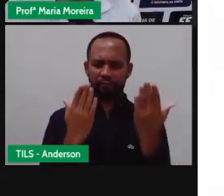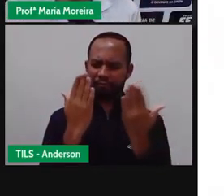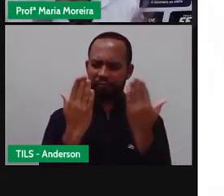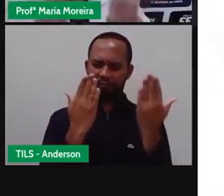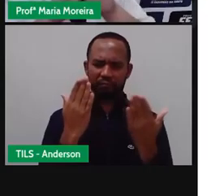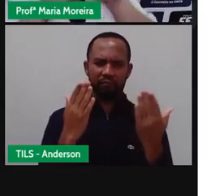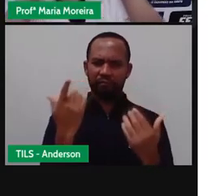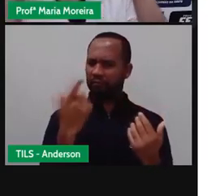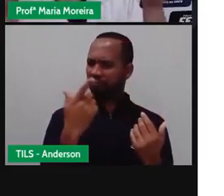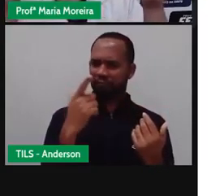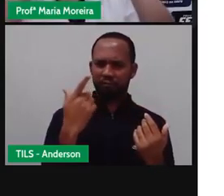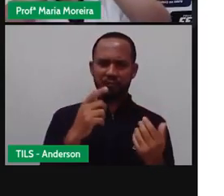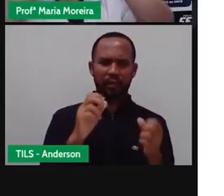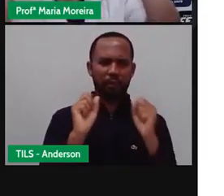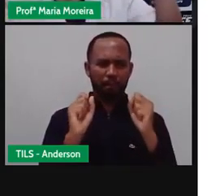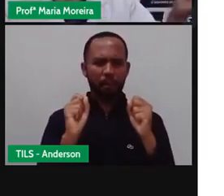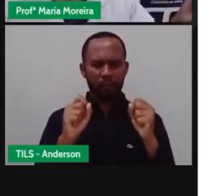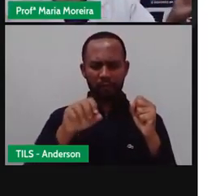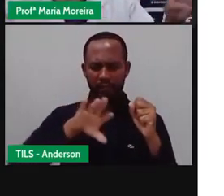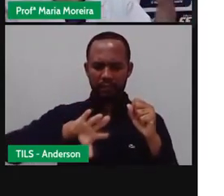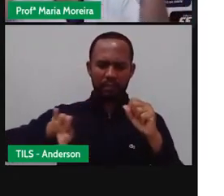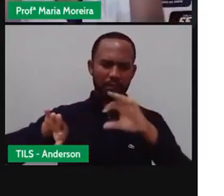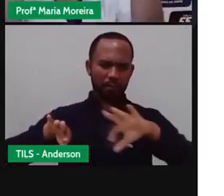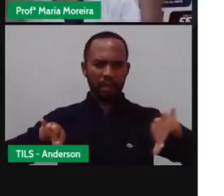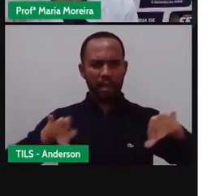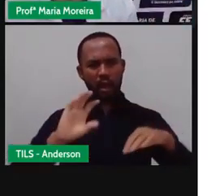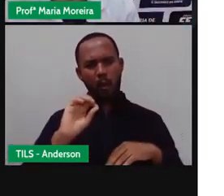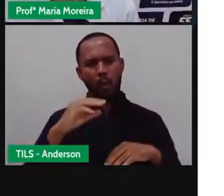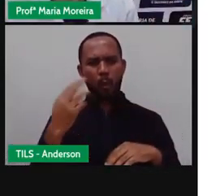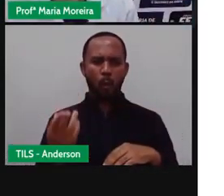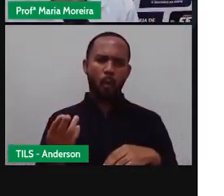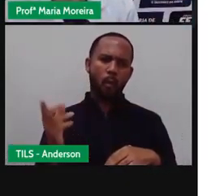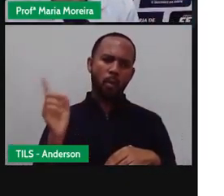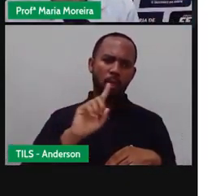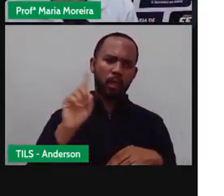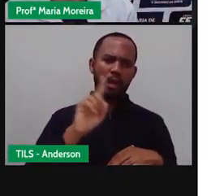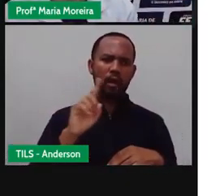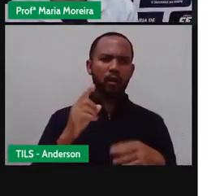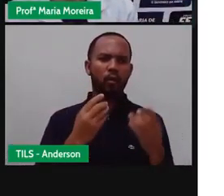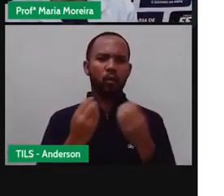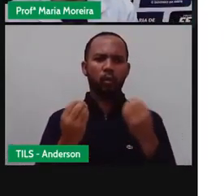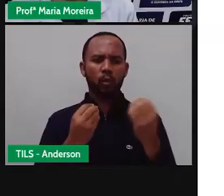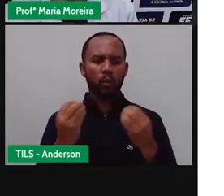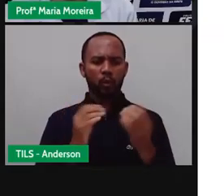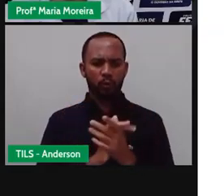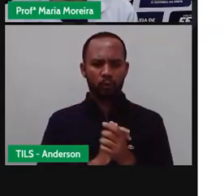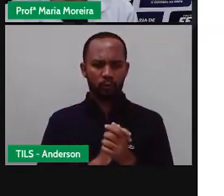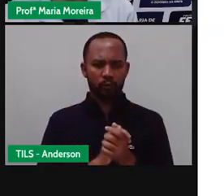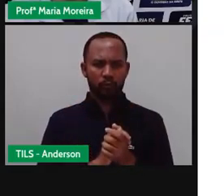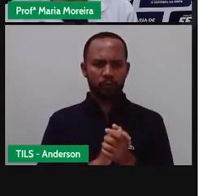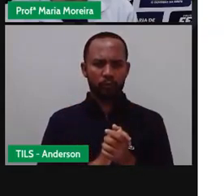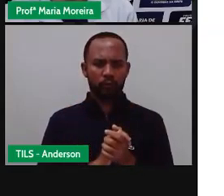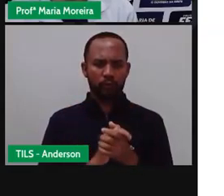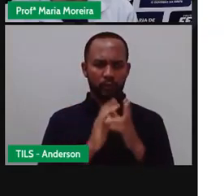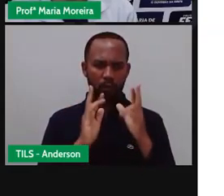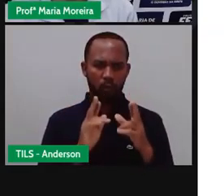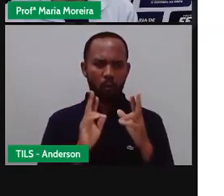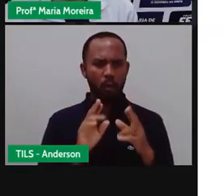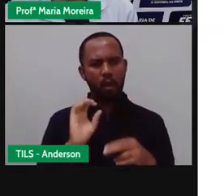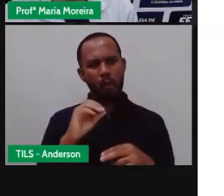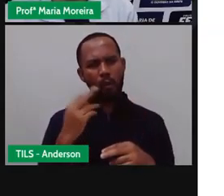não é? O que é que eu posso separar em duas partes? Essas duas partes, elas terão os mesmo elemento, não é isso? Os mesmos